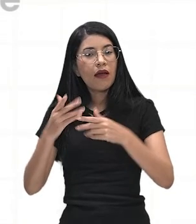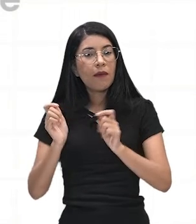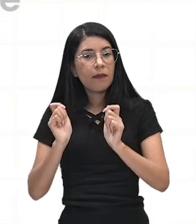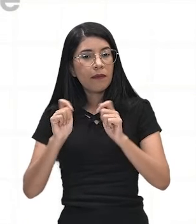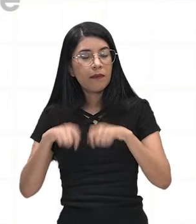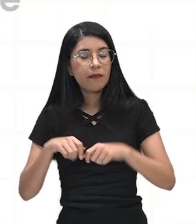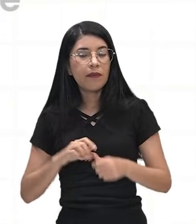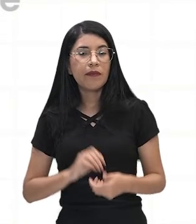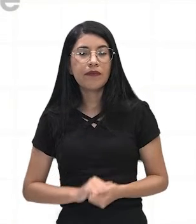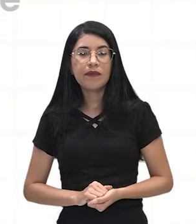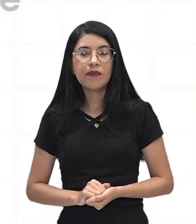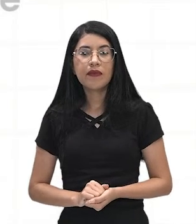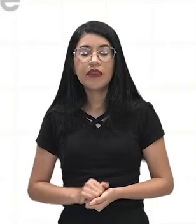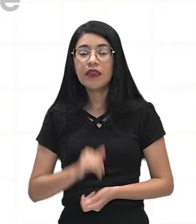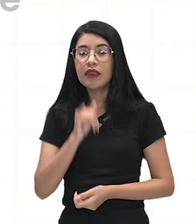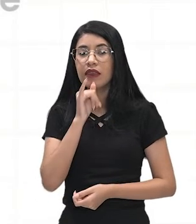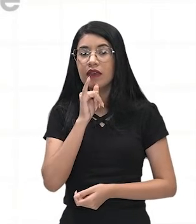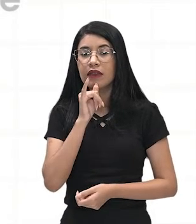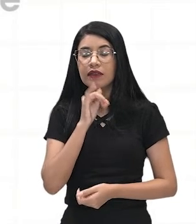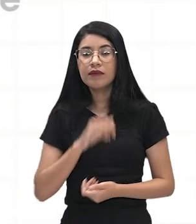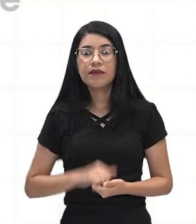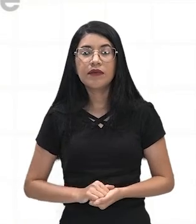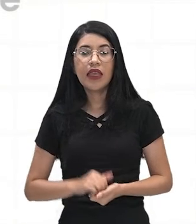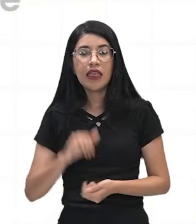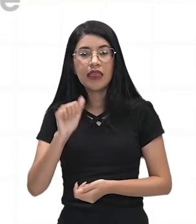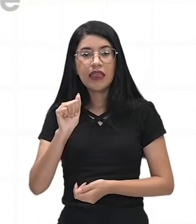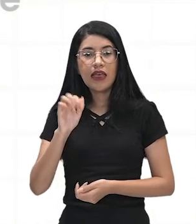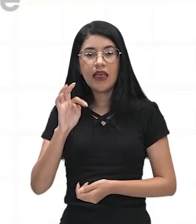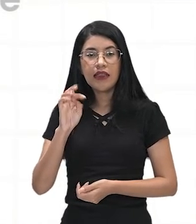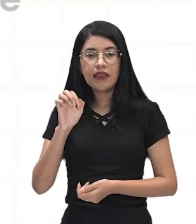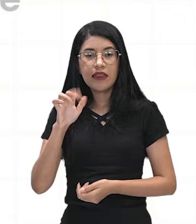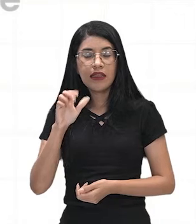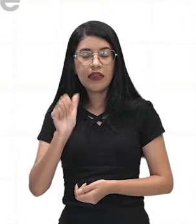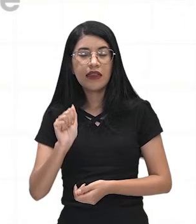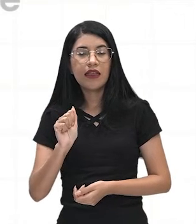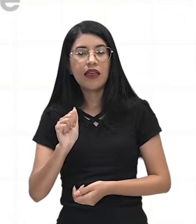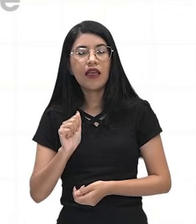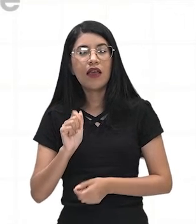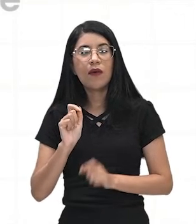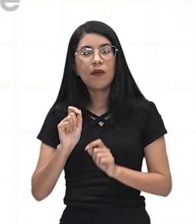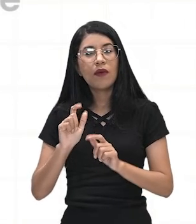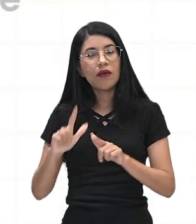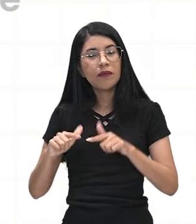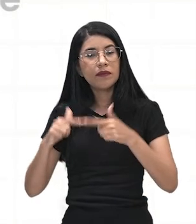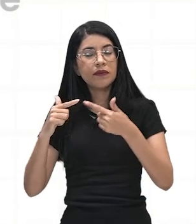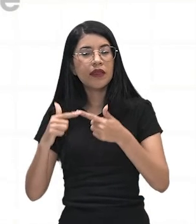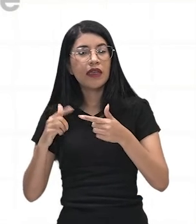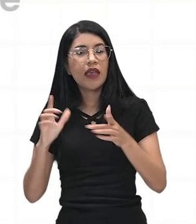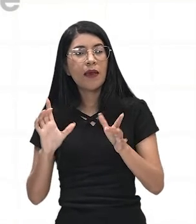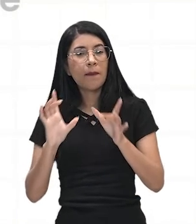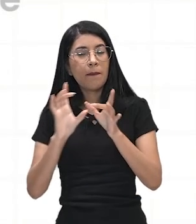sociedade. E aí, por exemplo, em Atenas, o papel da mulher era principalmente ligado à